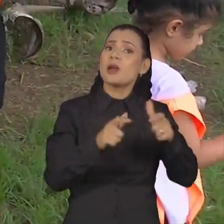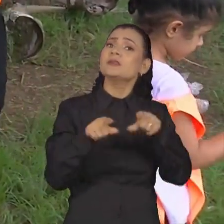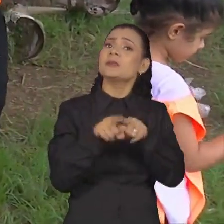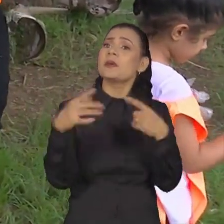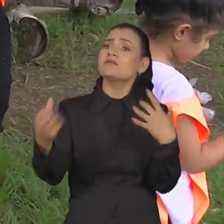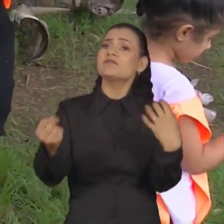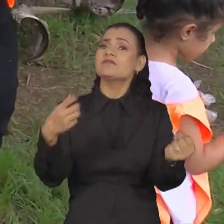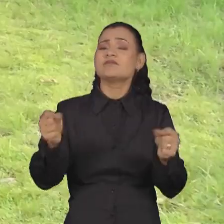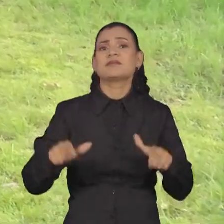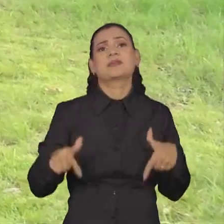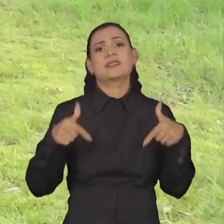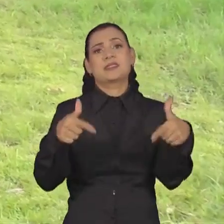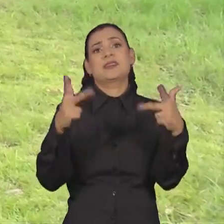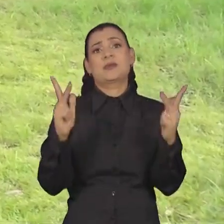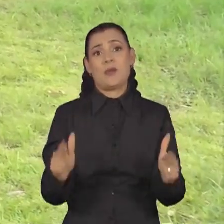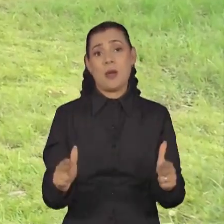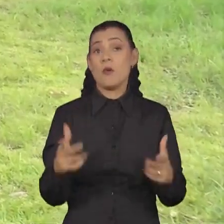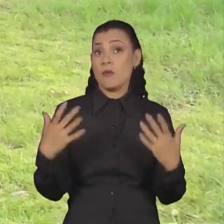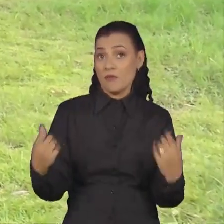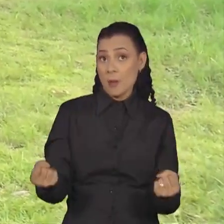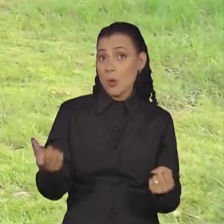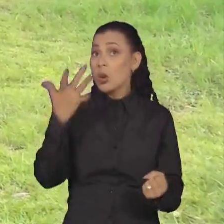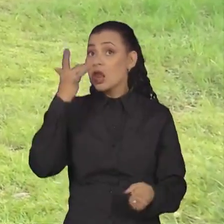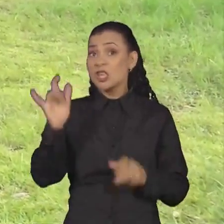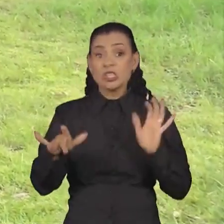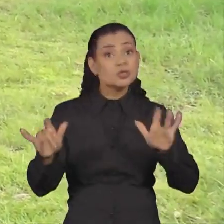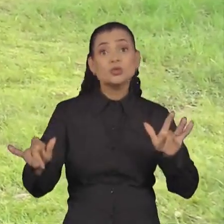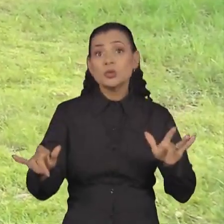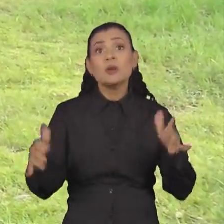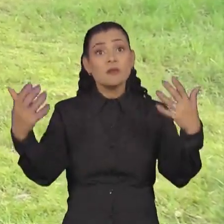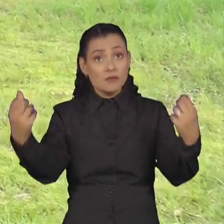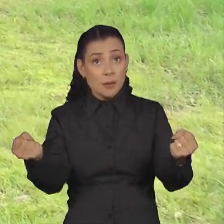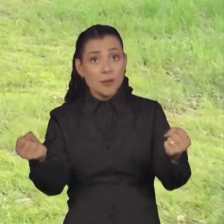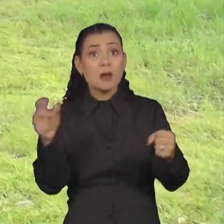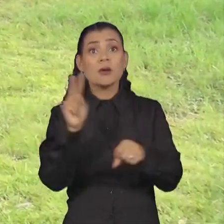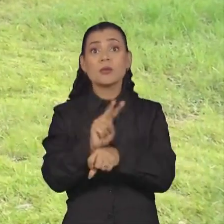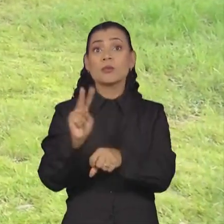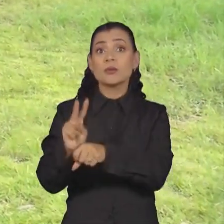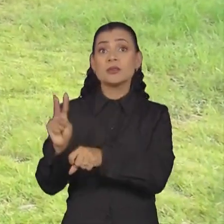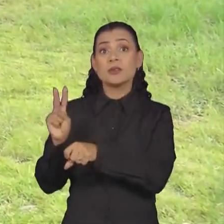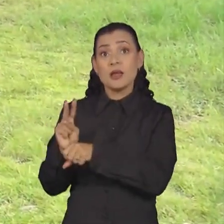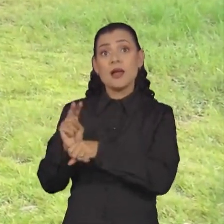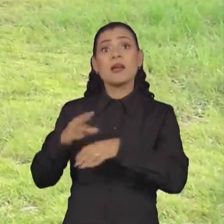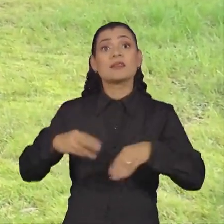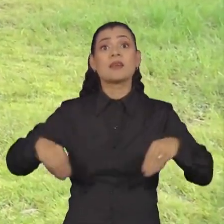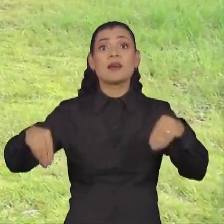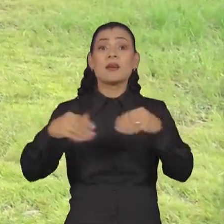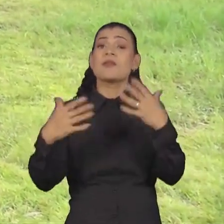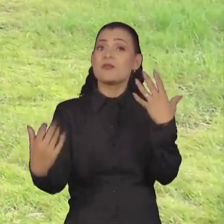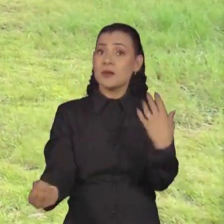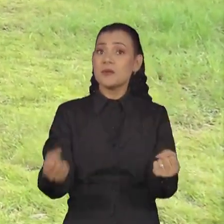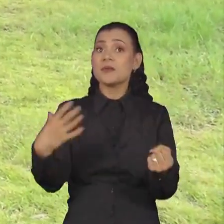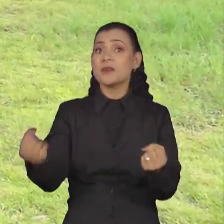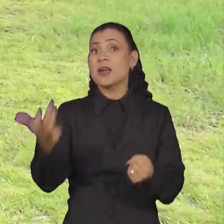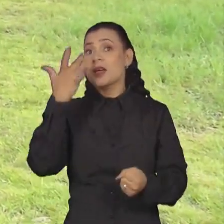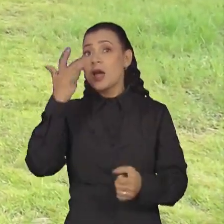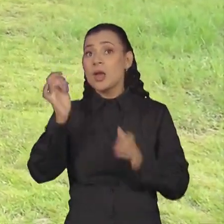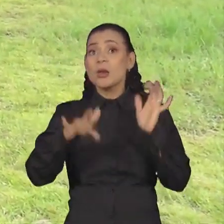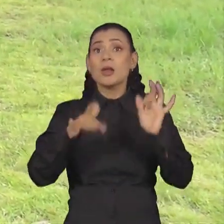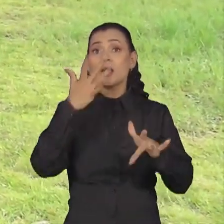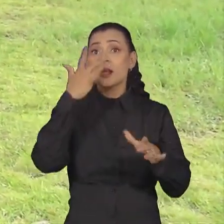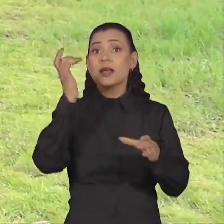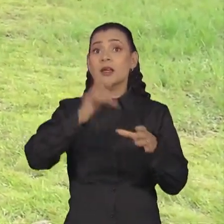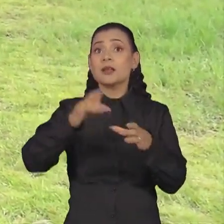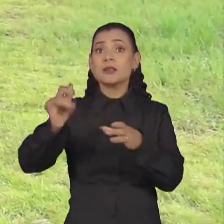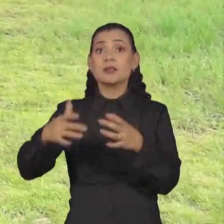essa iniciativa. Vamos colher o lixo e cuidar da nossa terra. Então, lixo é